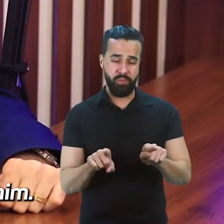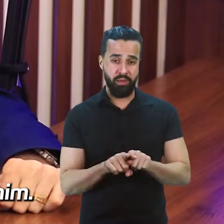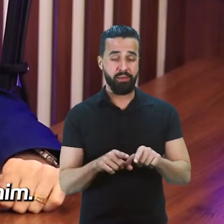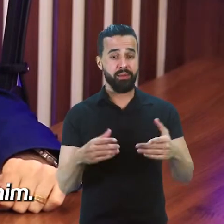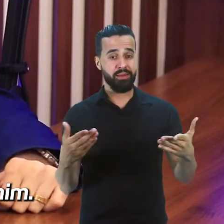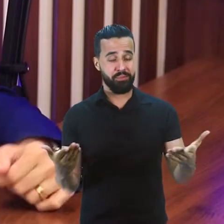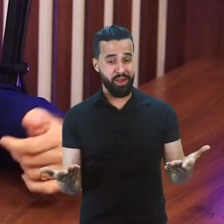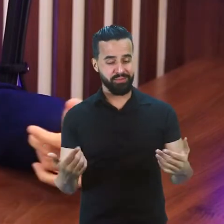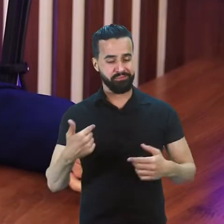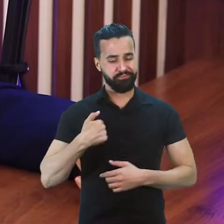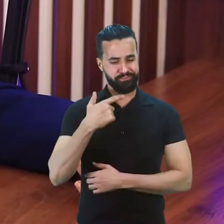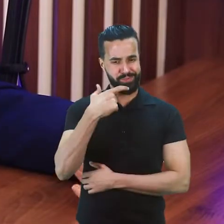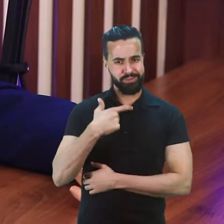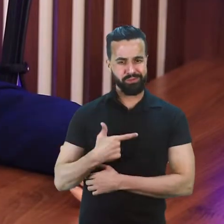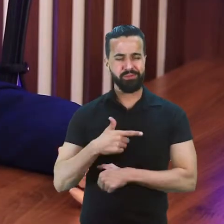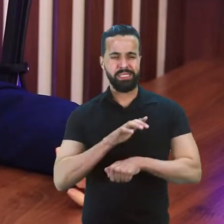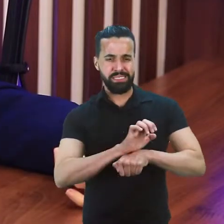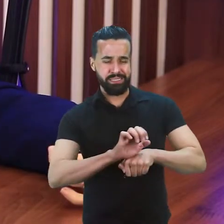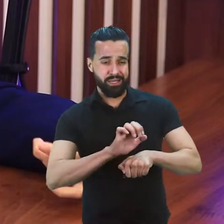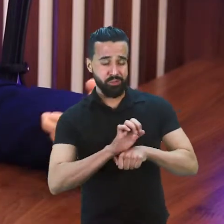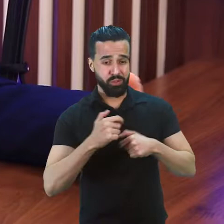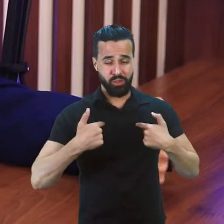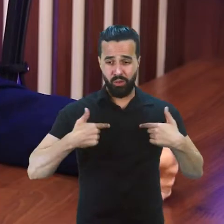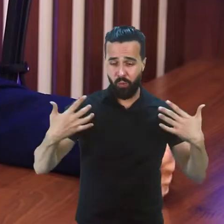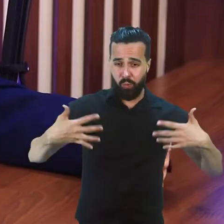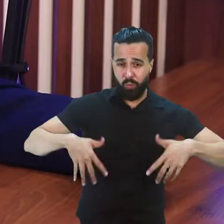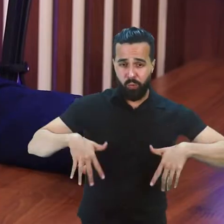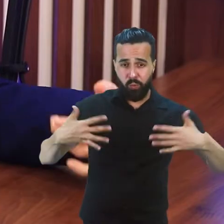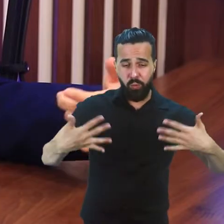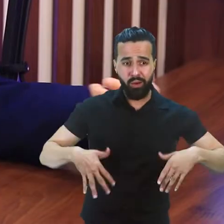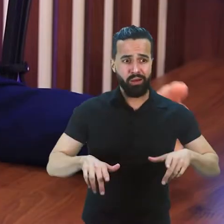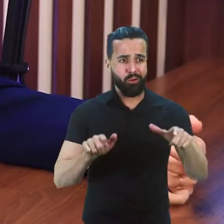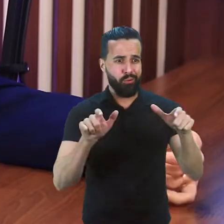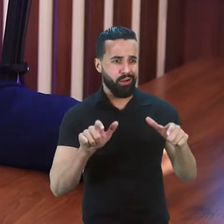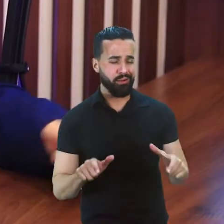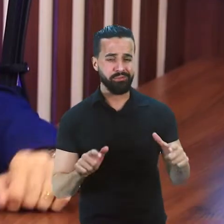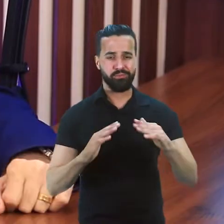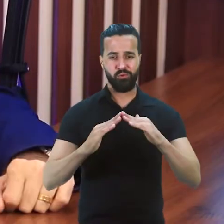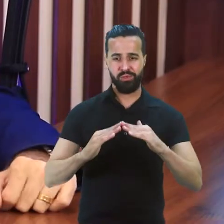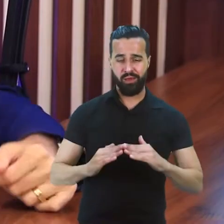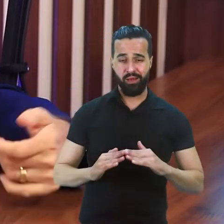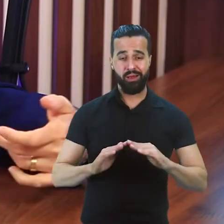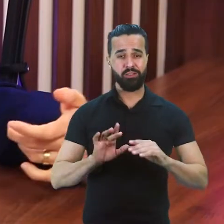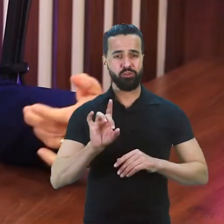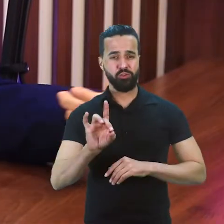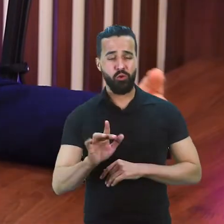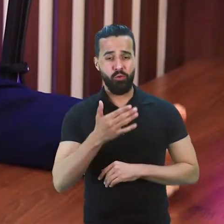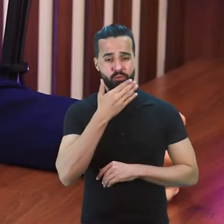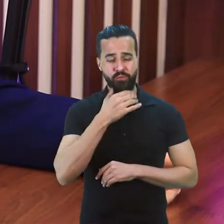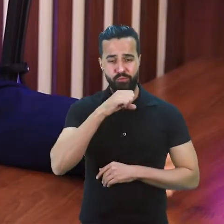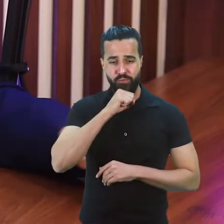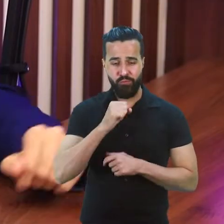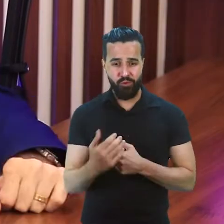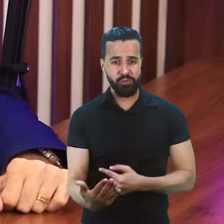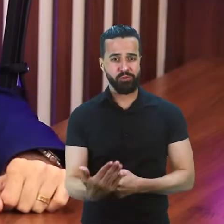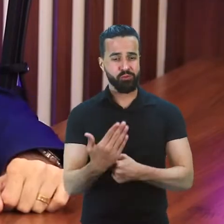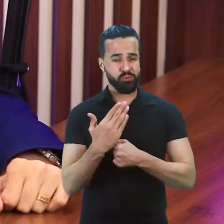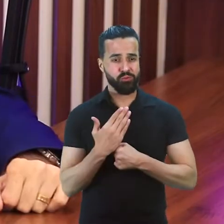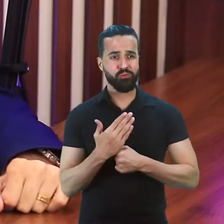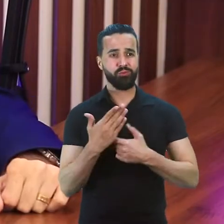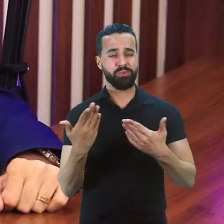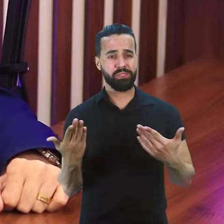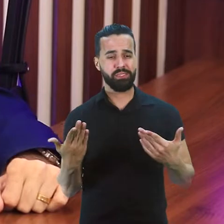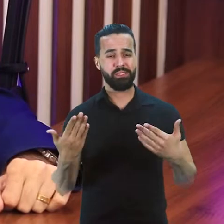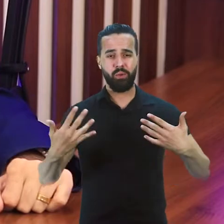de muita aflição para mim, apesar de eu, né, ter o local de morar, com o suporte do meu avô na época, né, não faltar nada dentro de